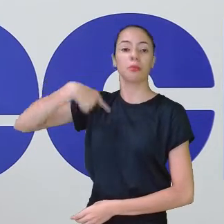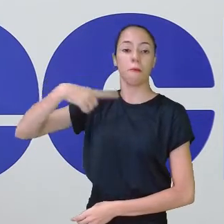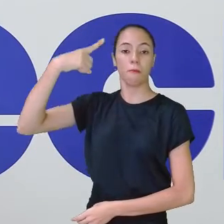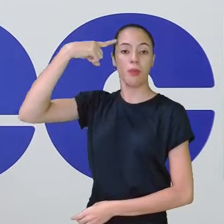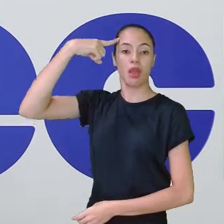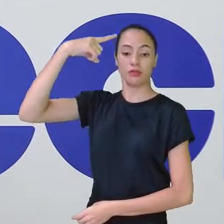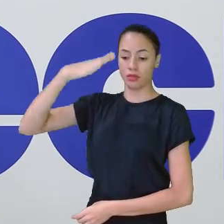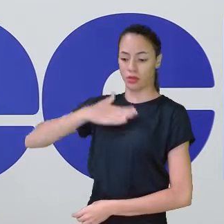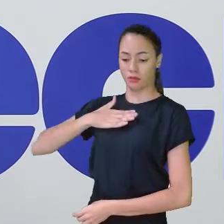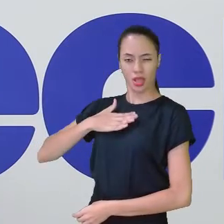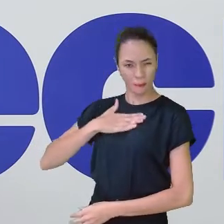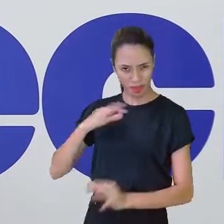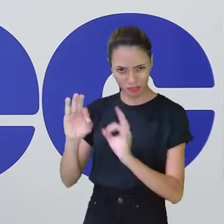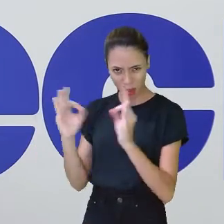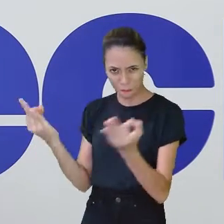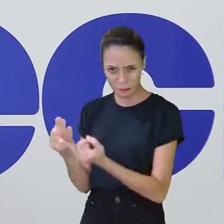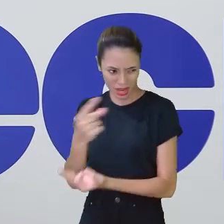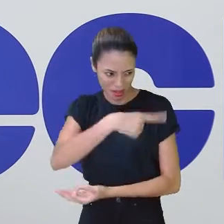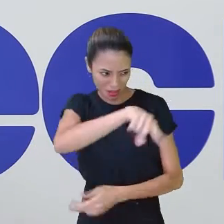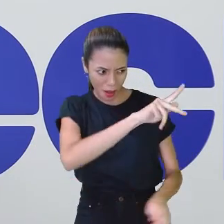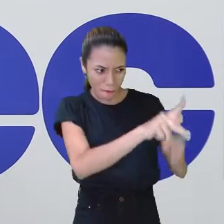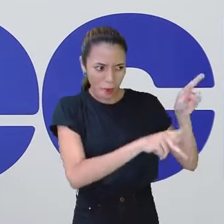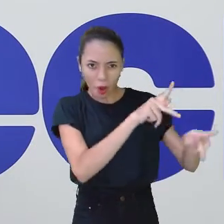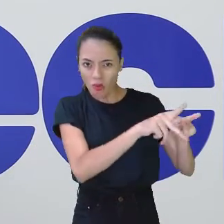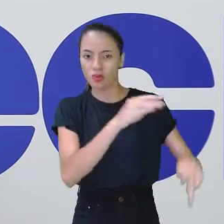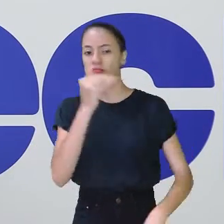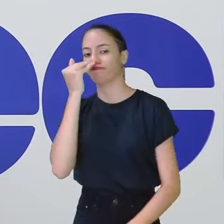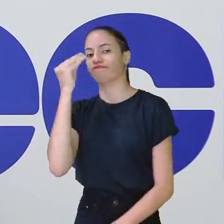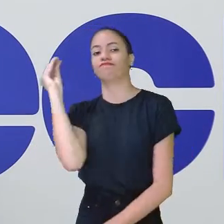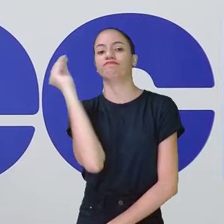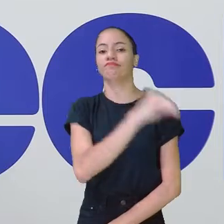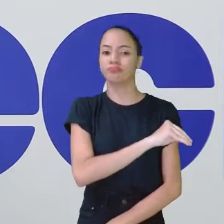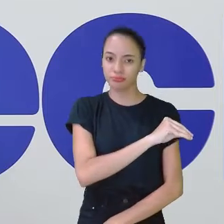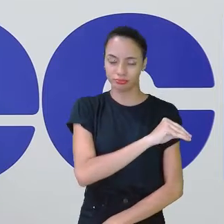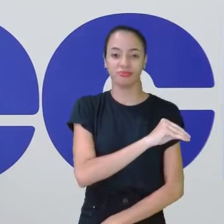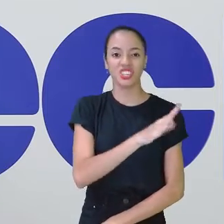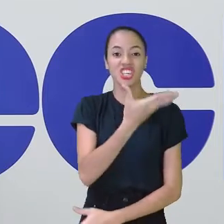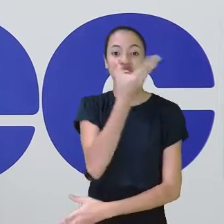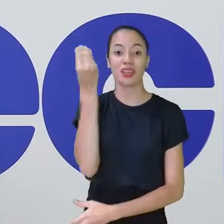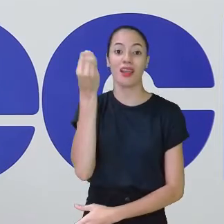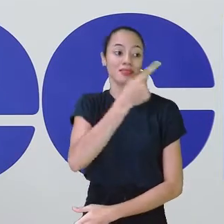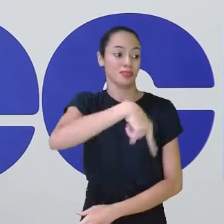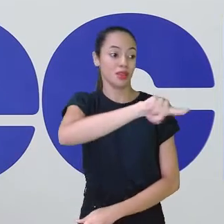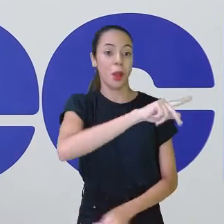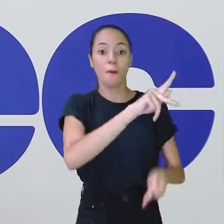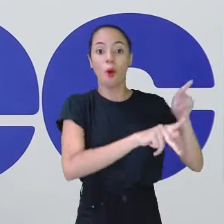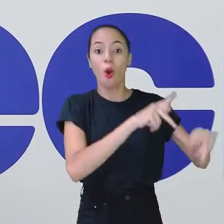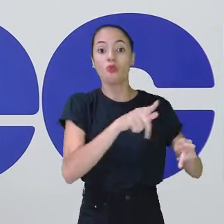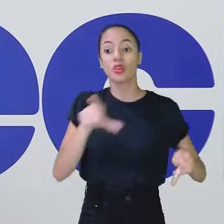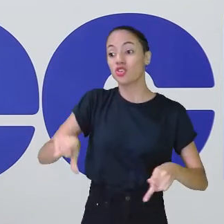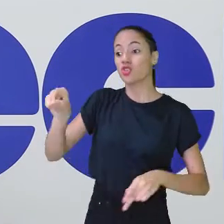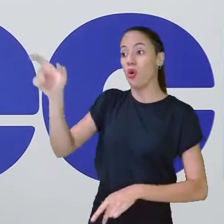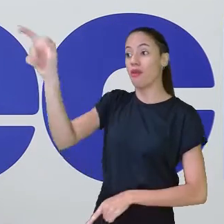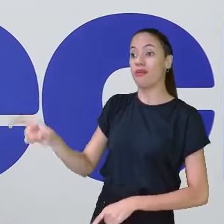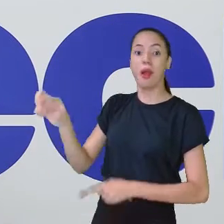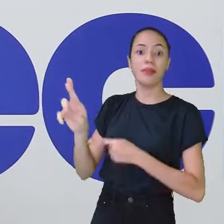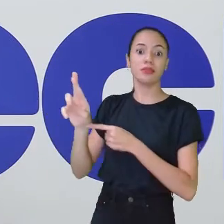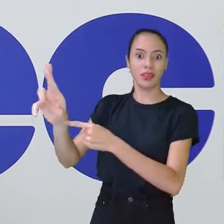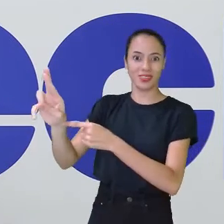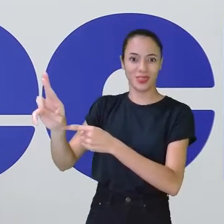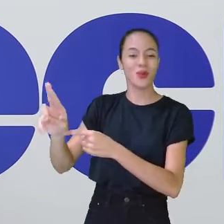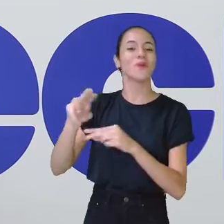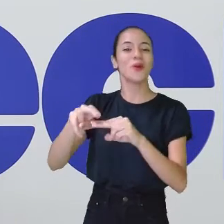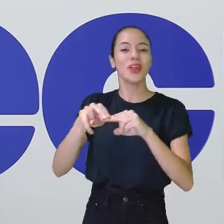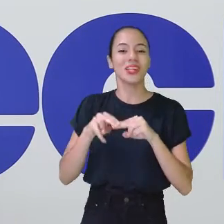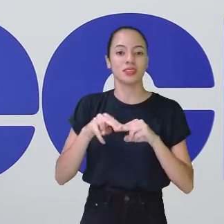minha família. Aí vai esquecendo do povo que lhe elegeu, né? Aí vai se arrumando. É por isso que vem a música Belipô, vote em mim para mudar, né?